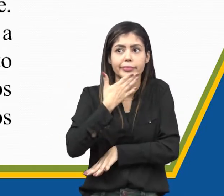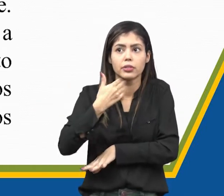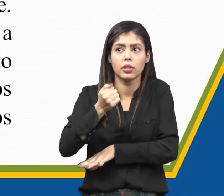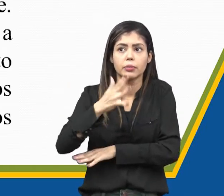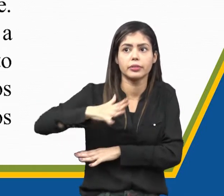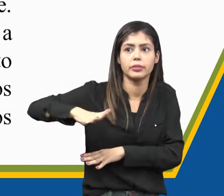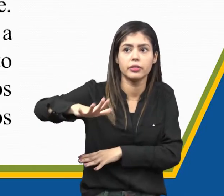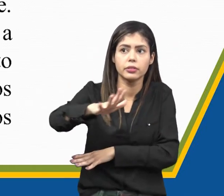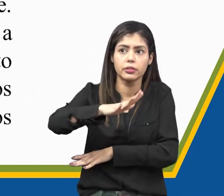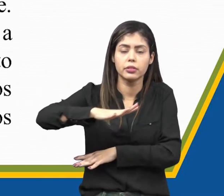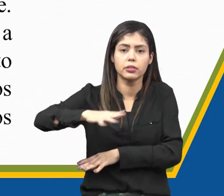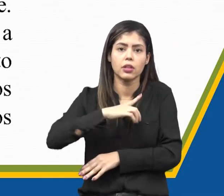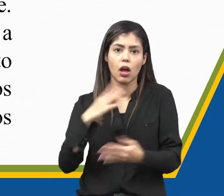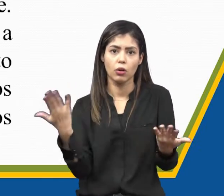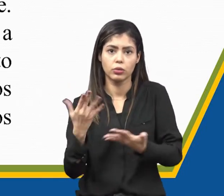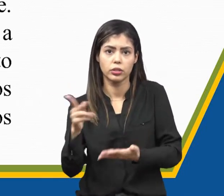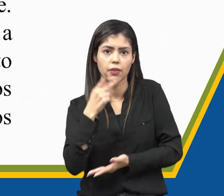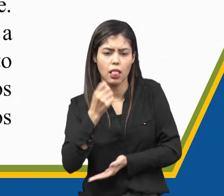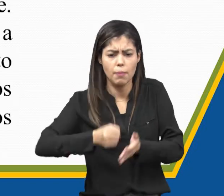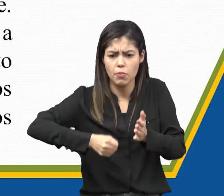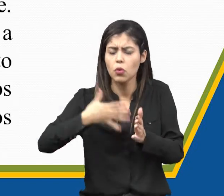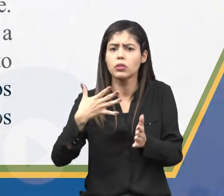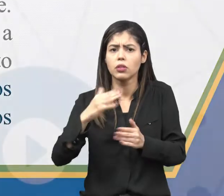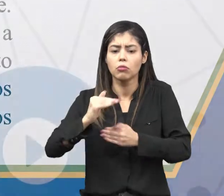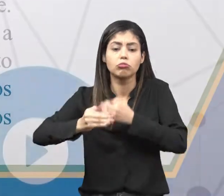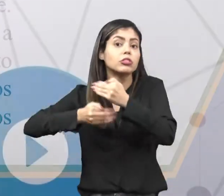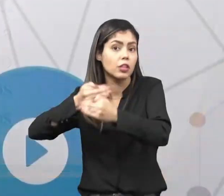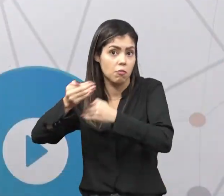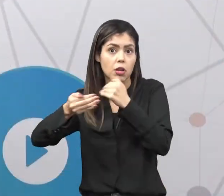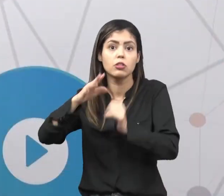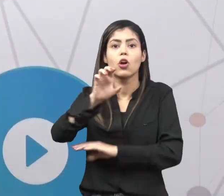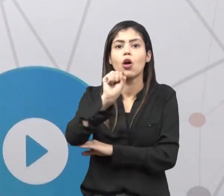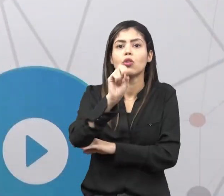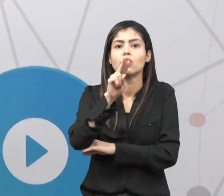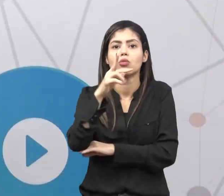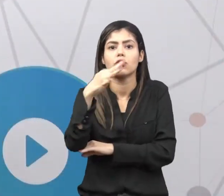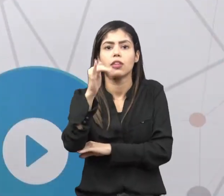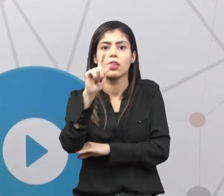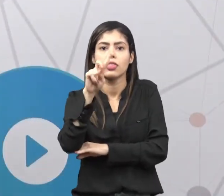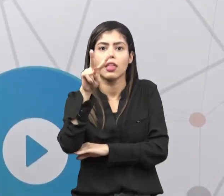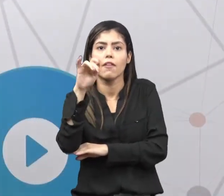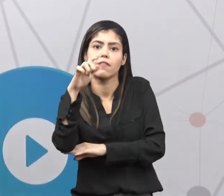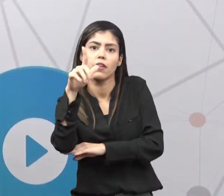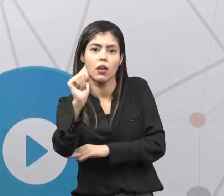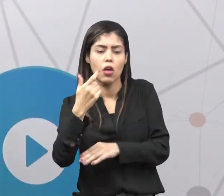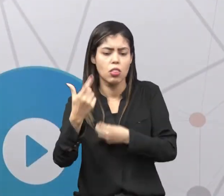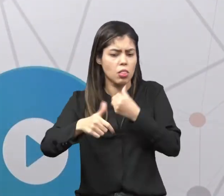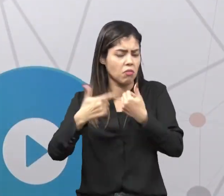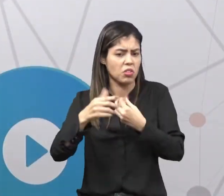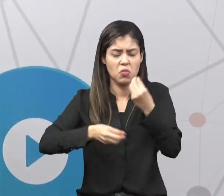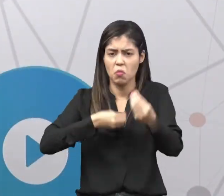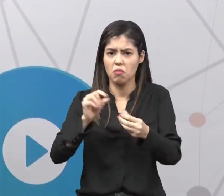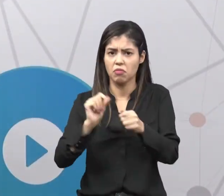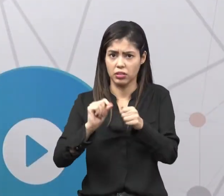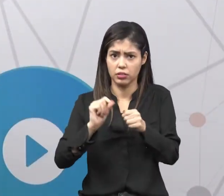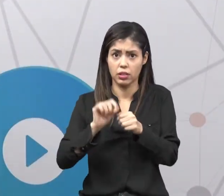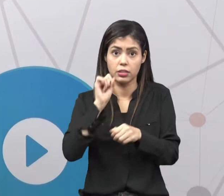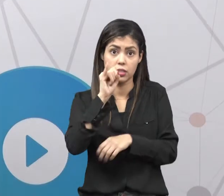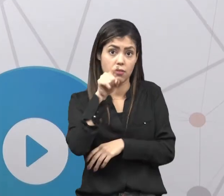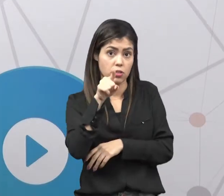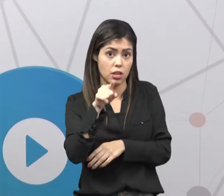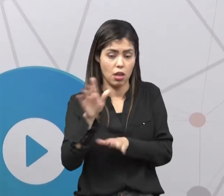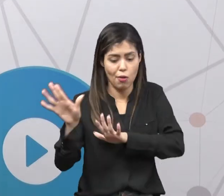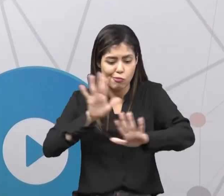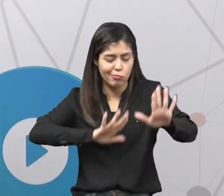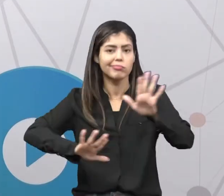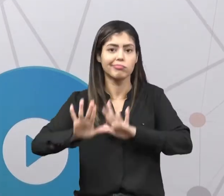sociedade, né? Hoje fala muito de desenvolvimento sustentável. Não tem como você fazer um desenvolvimento sustentável se você não